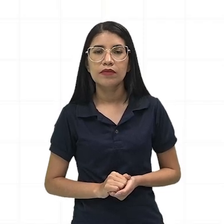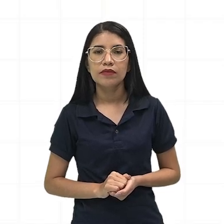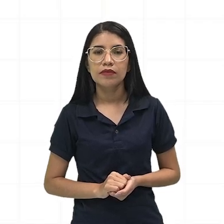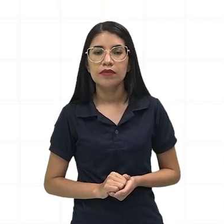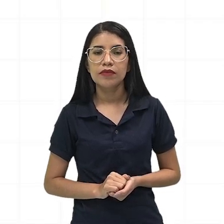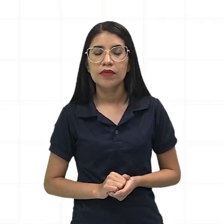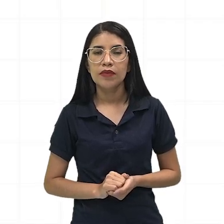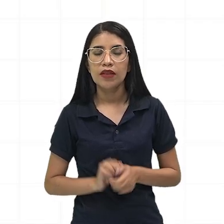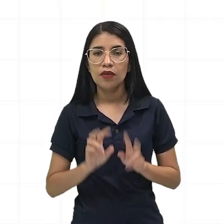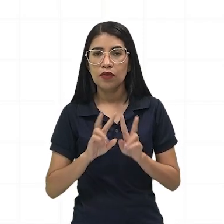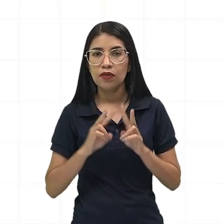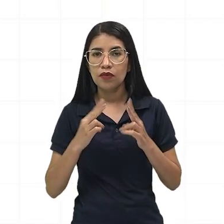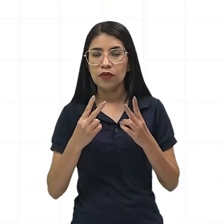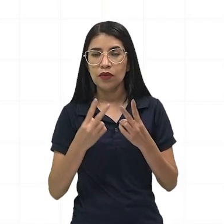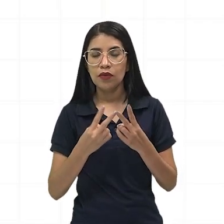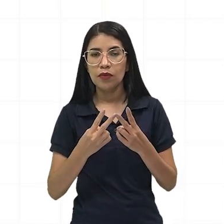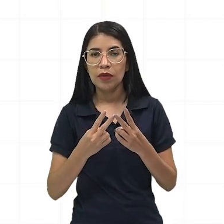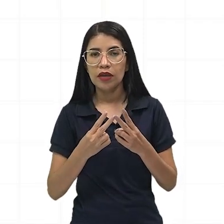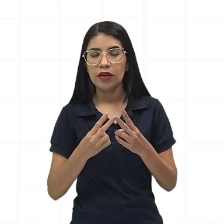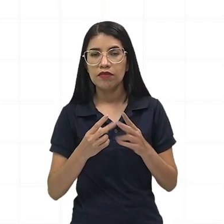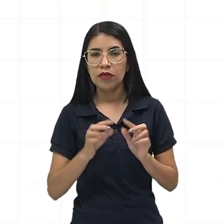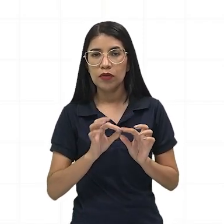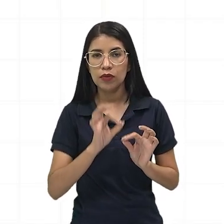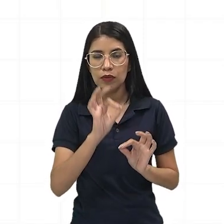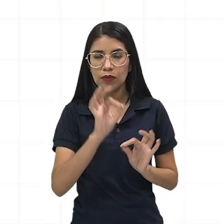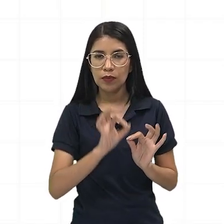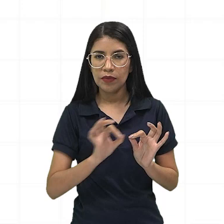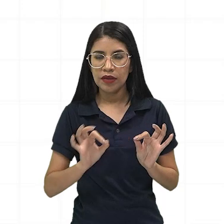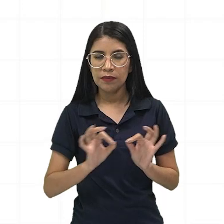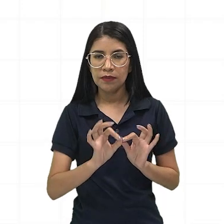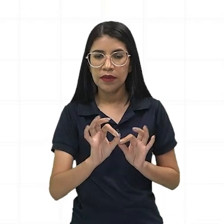0,81 é o volume, né?